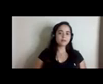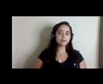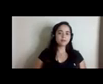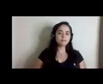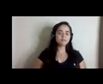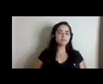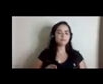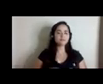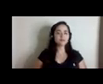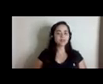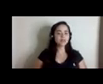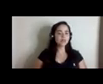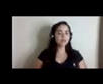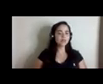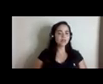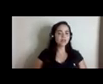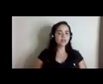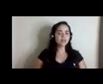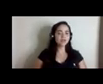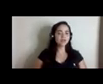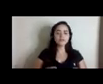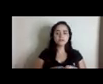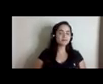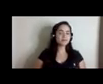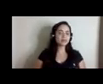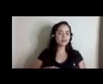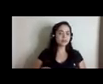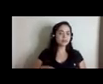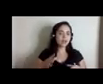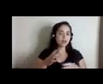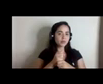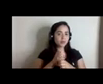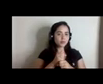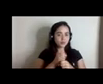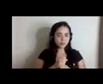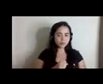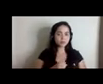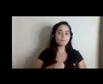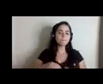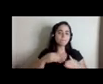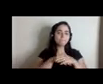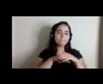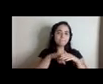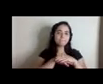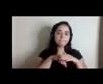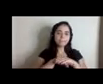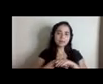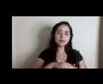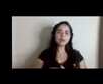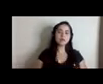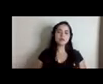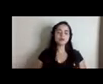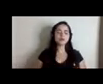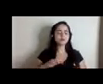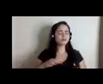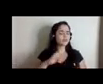os grandes bancos de dados, né, para tomada de decisões. E aí a gente vê aí tantas empresas,